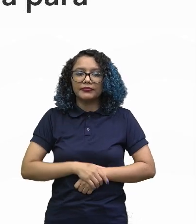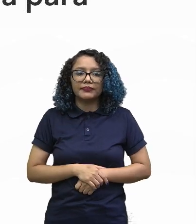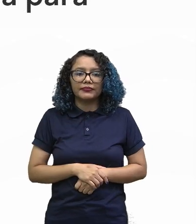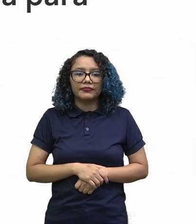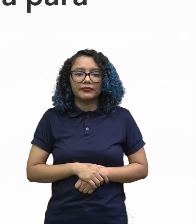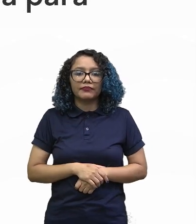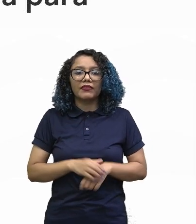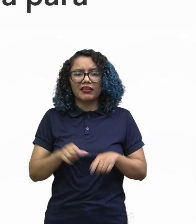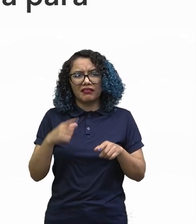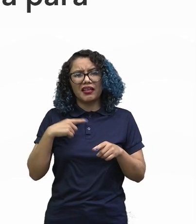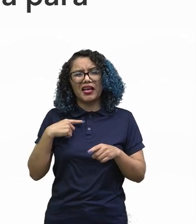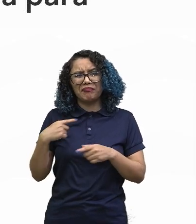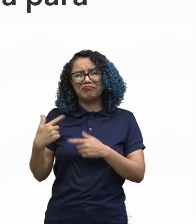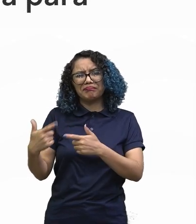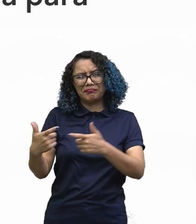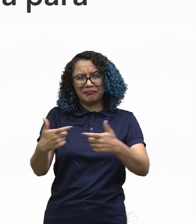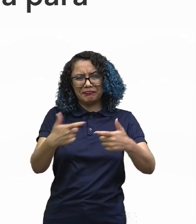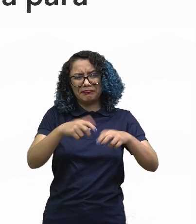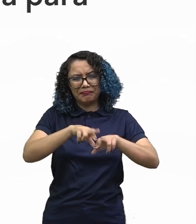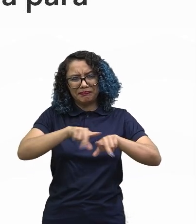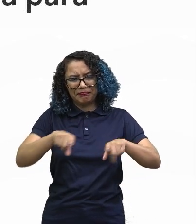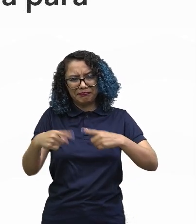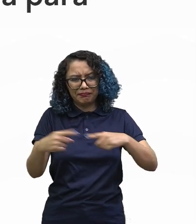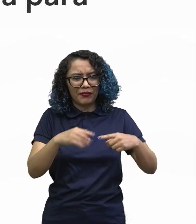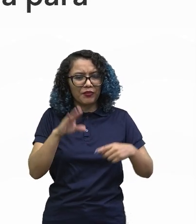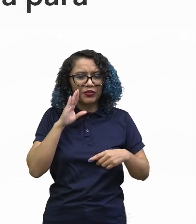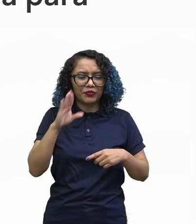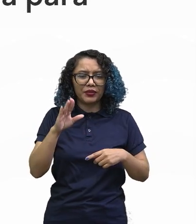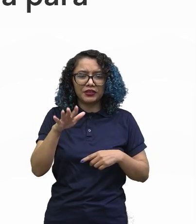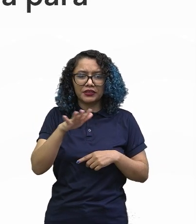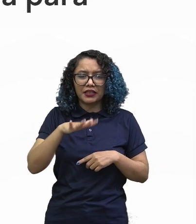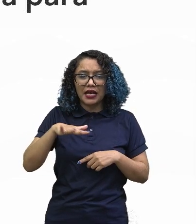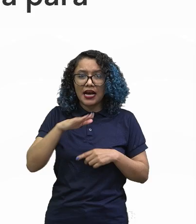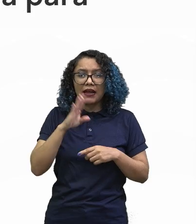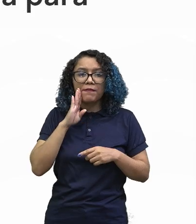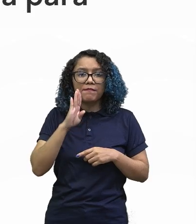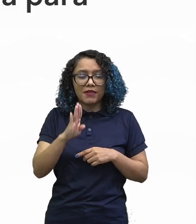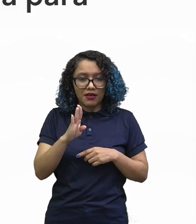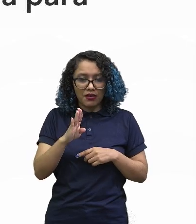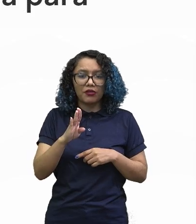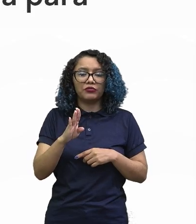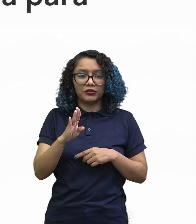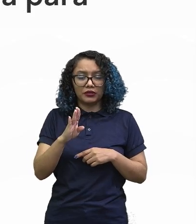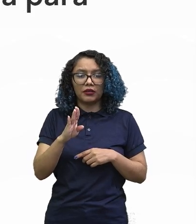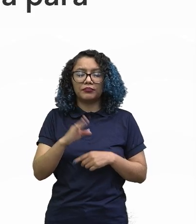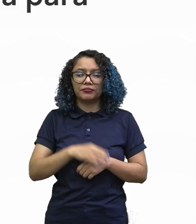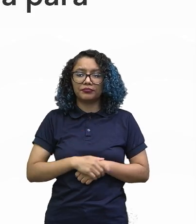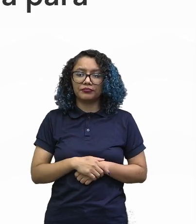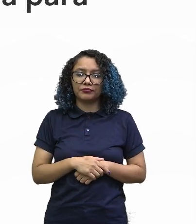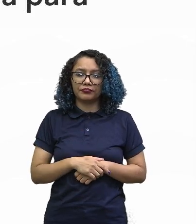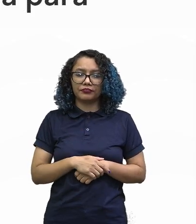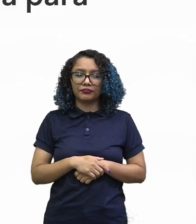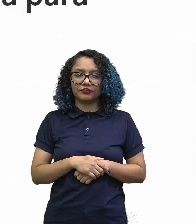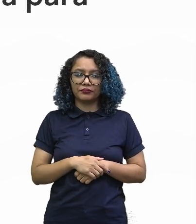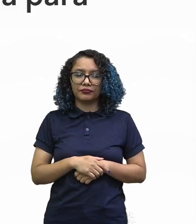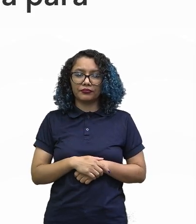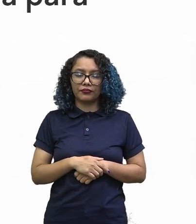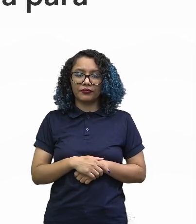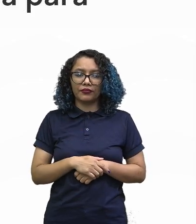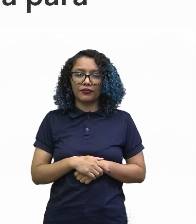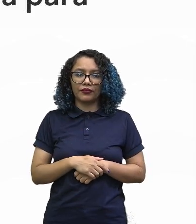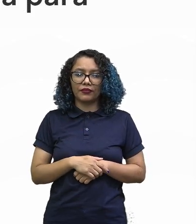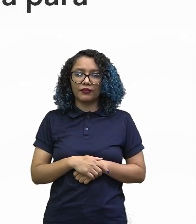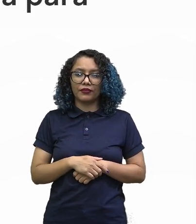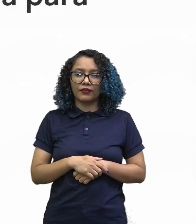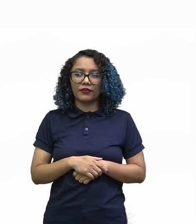diversas batalhas, né, principalmente na Bélgica, e que vão, né, acontecer de forma com que a Alemanha vai